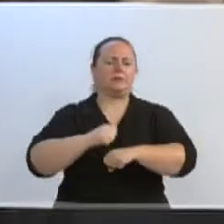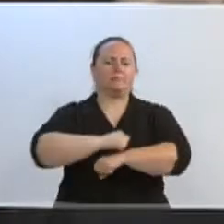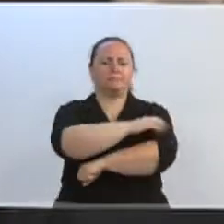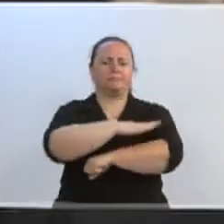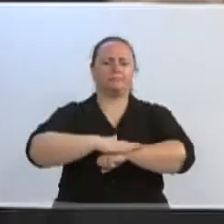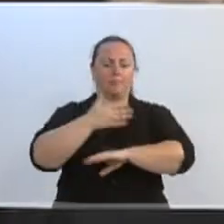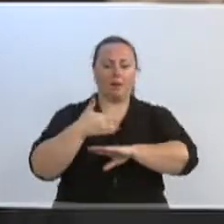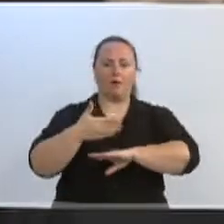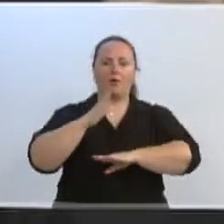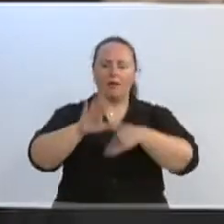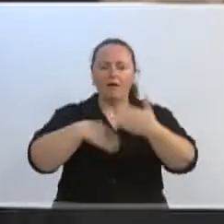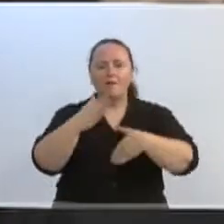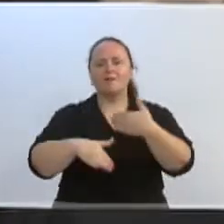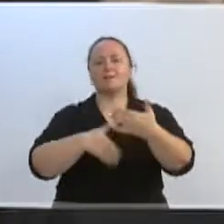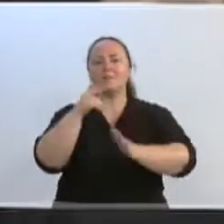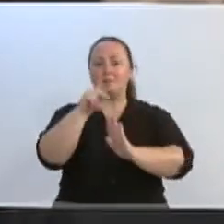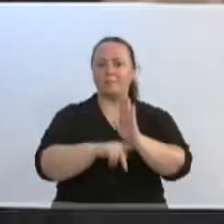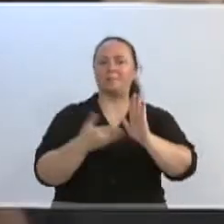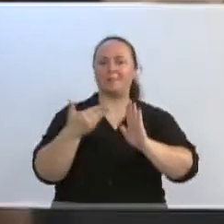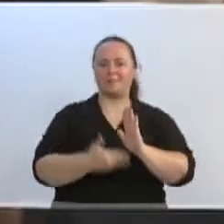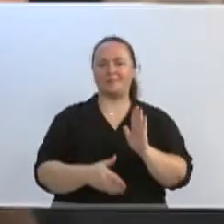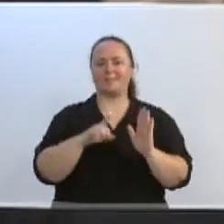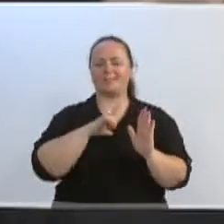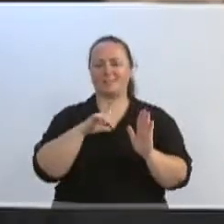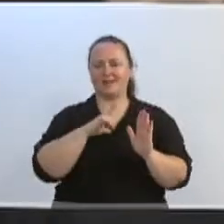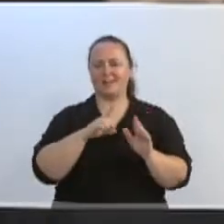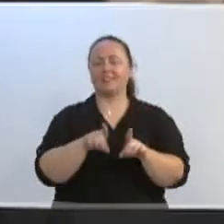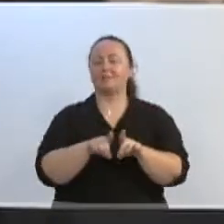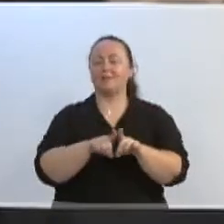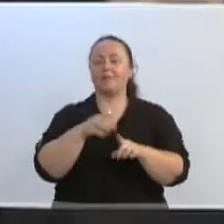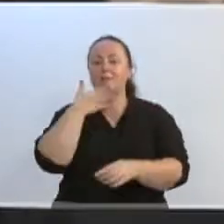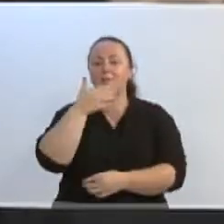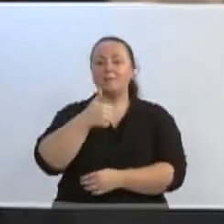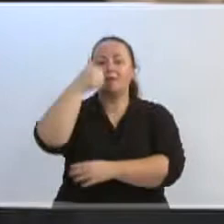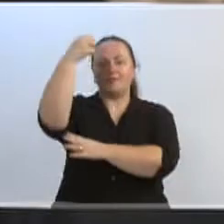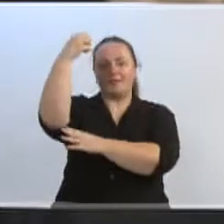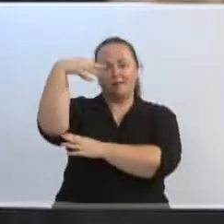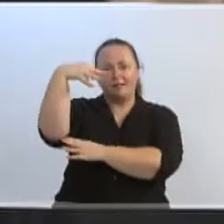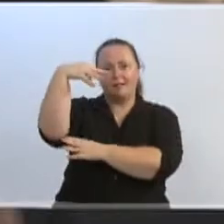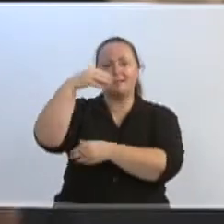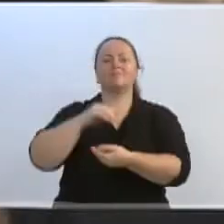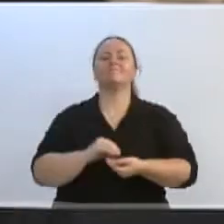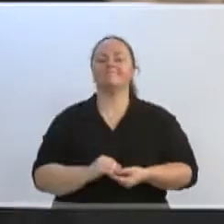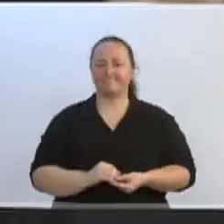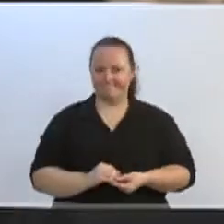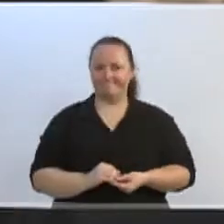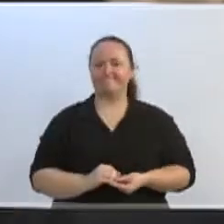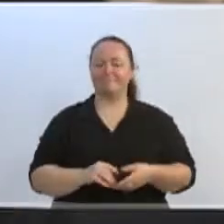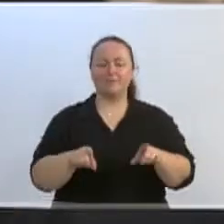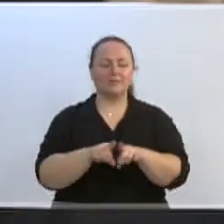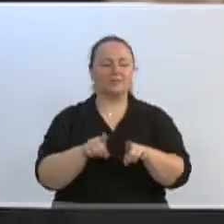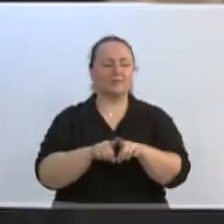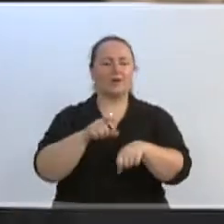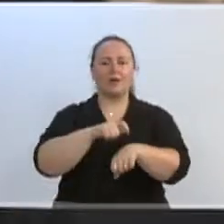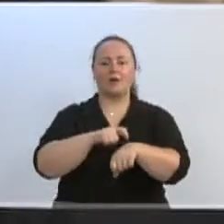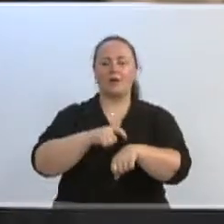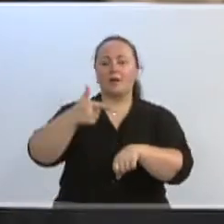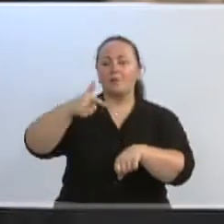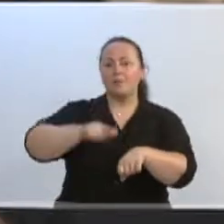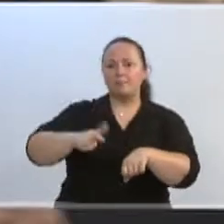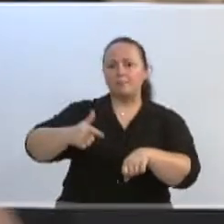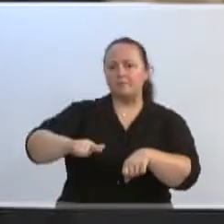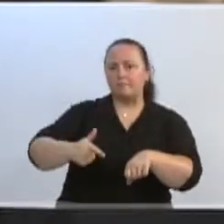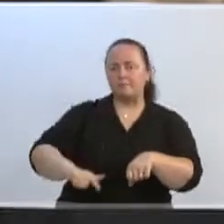agora com a questão dos projetos há a questão de melhorias na iluminação pública entre a questão da implantação da linha de ônibus não tinha nenhum horário